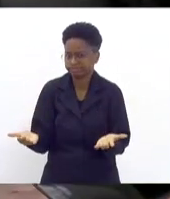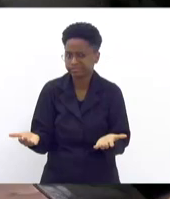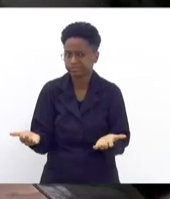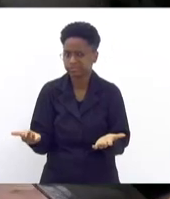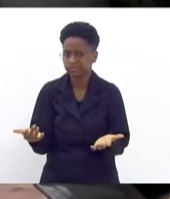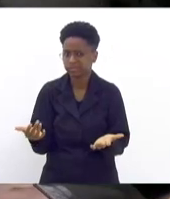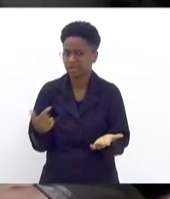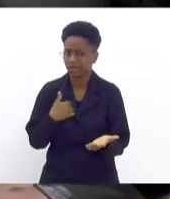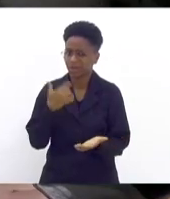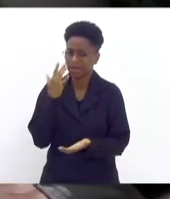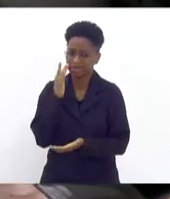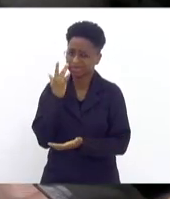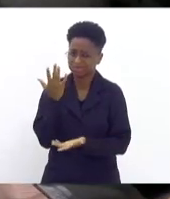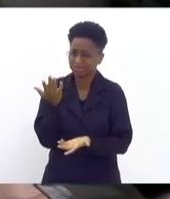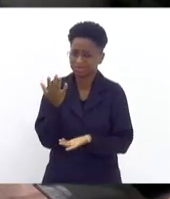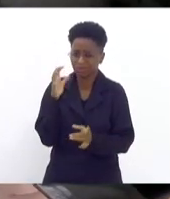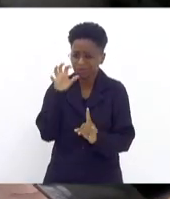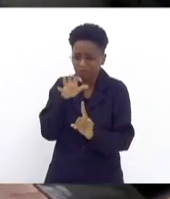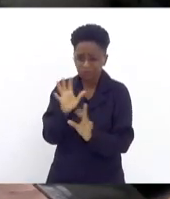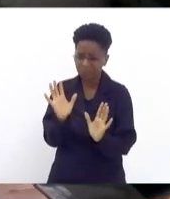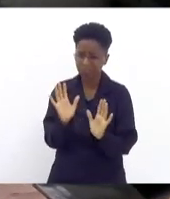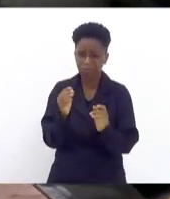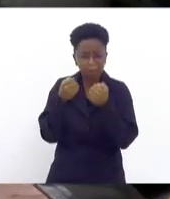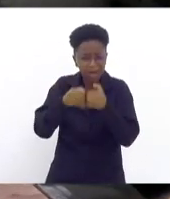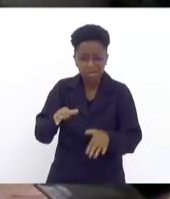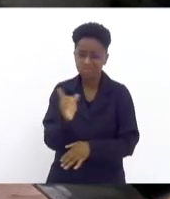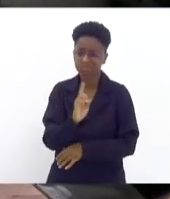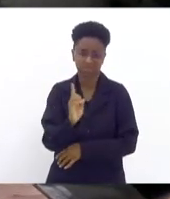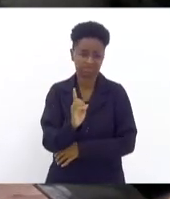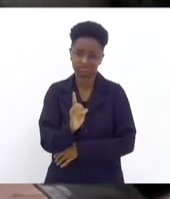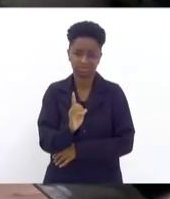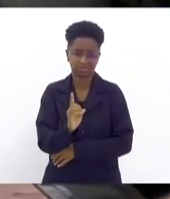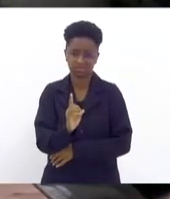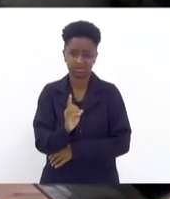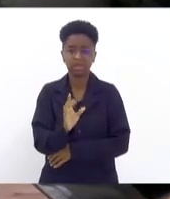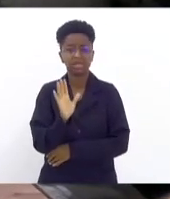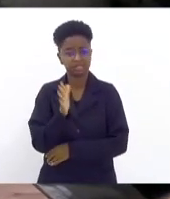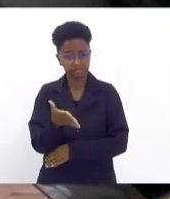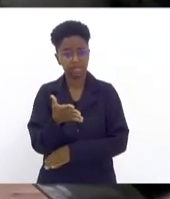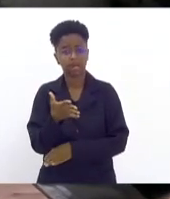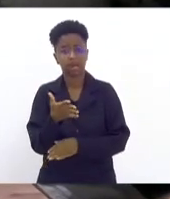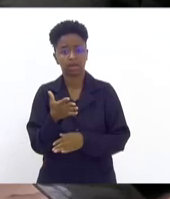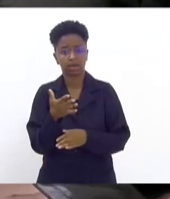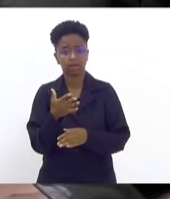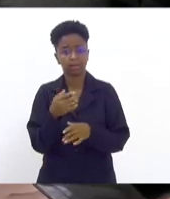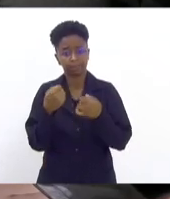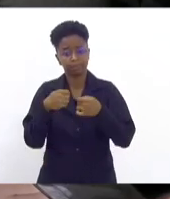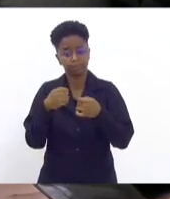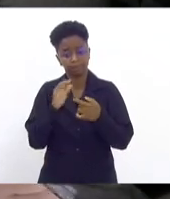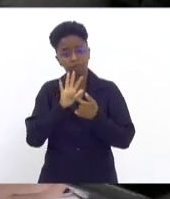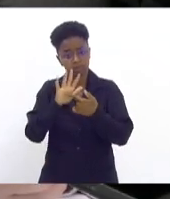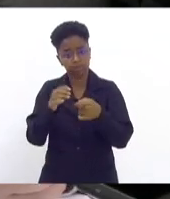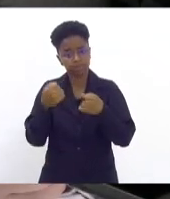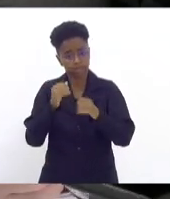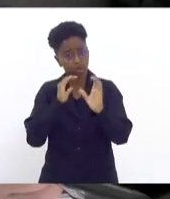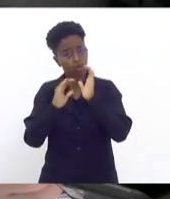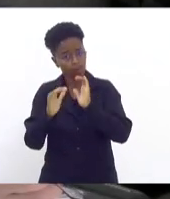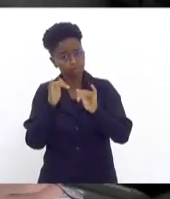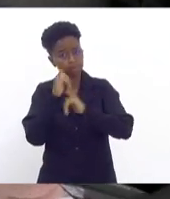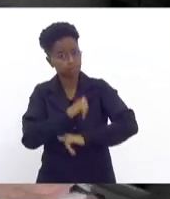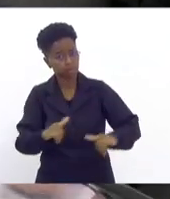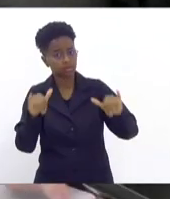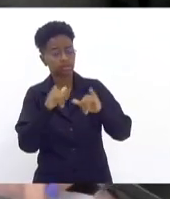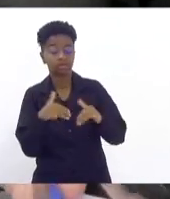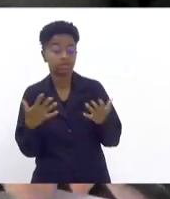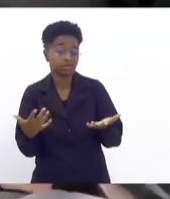não onera, não impacta. E já está no contrato de concessão a comunicação permanente, inclusive de campanhas. Então eu